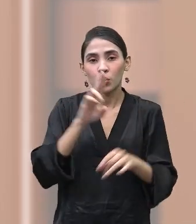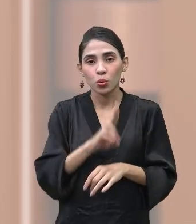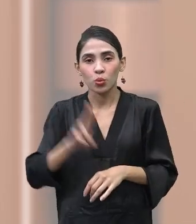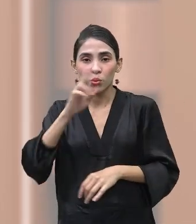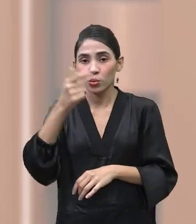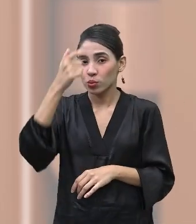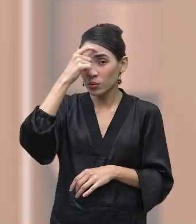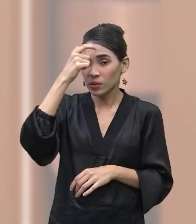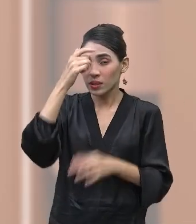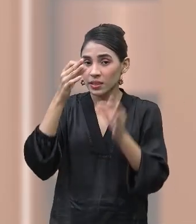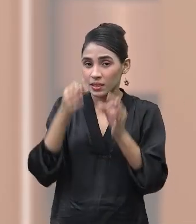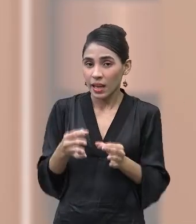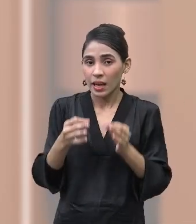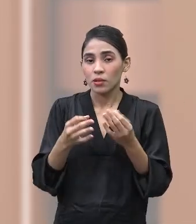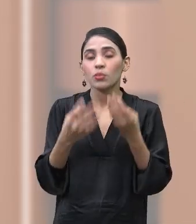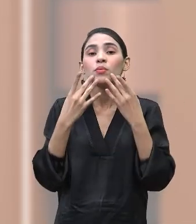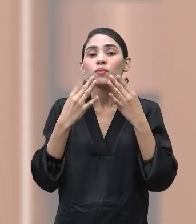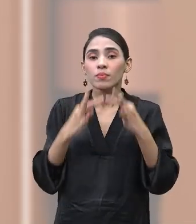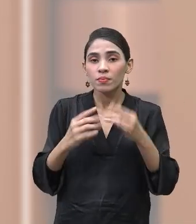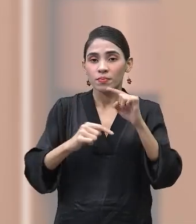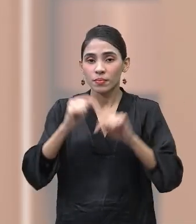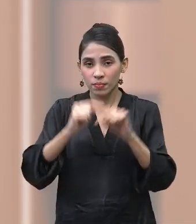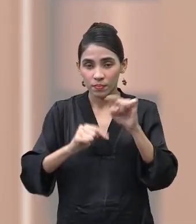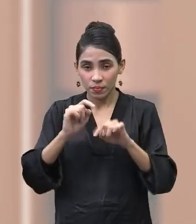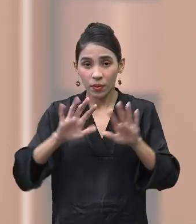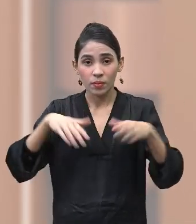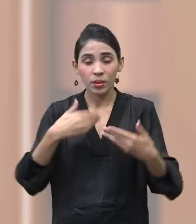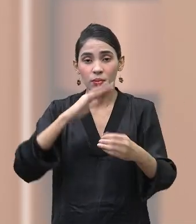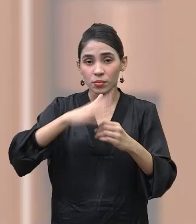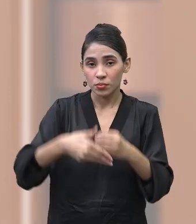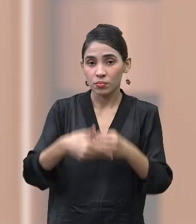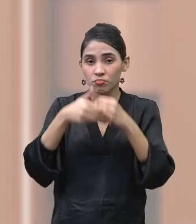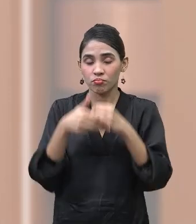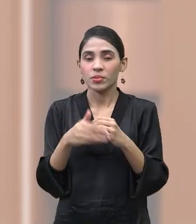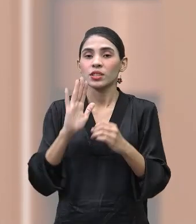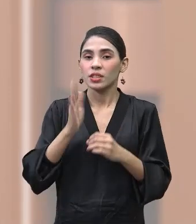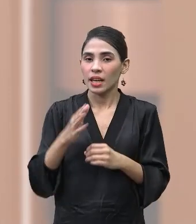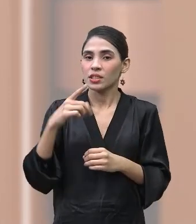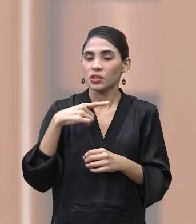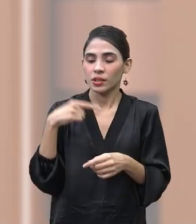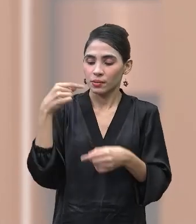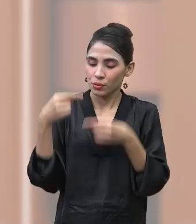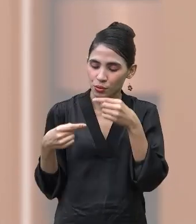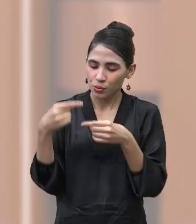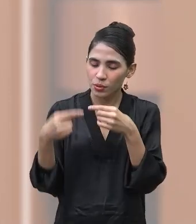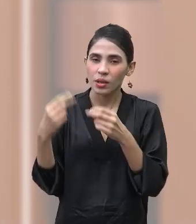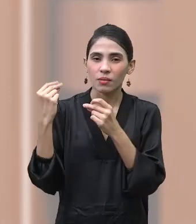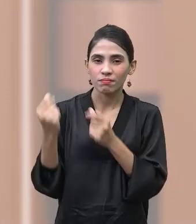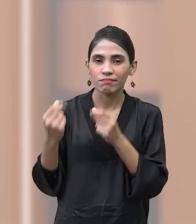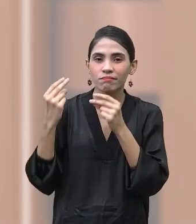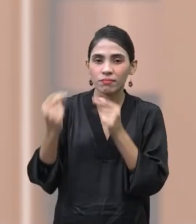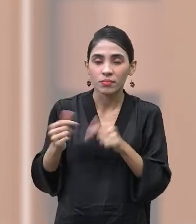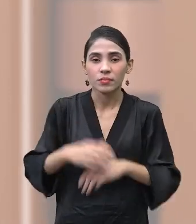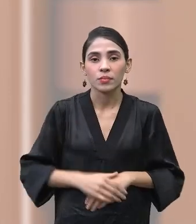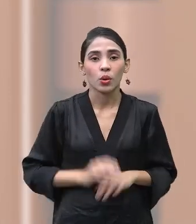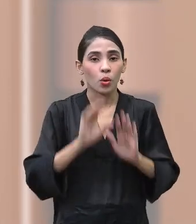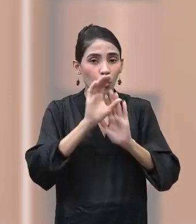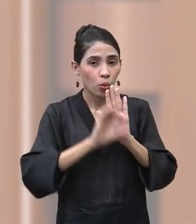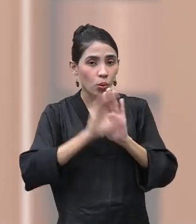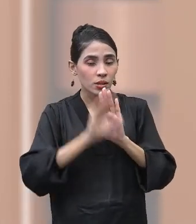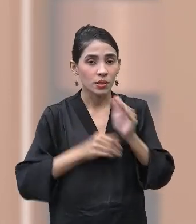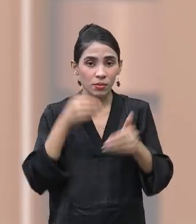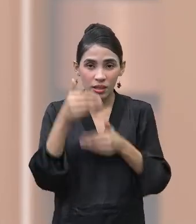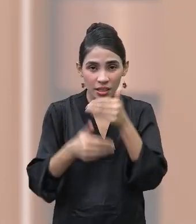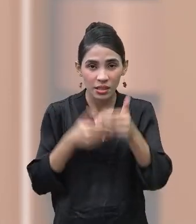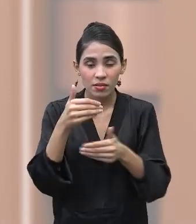dos recursos naturais. Então, a sustentabilidade era algo que já vinha ali sendo debatido. O conceito de desenvolvimento